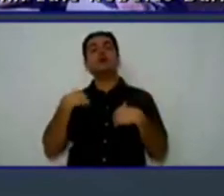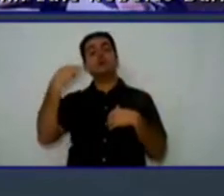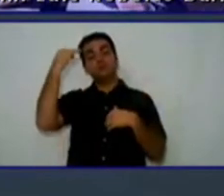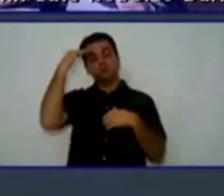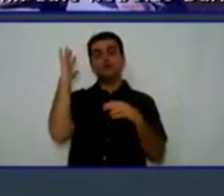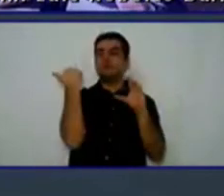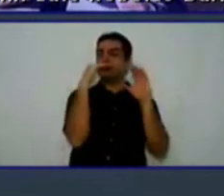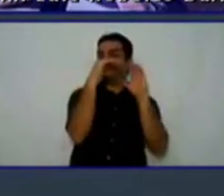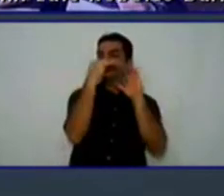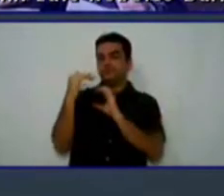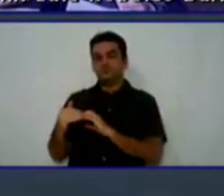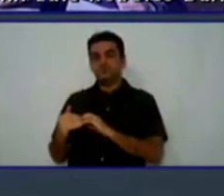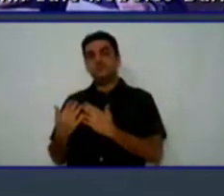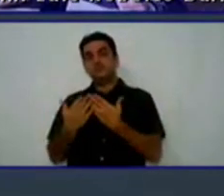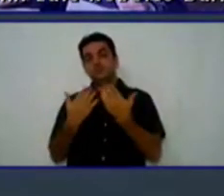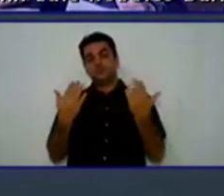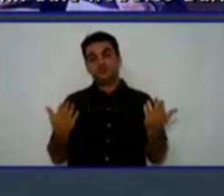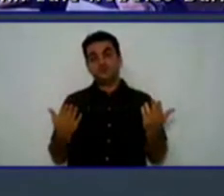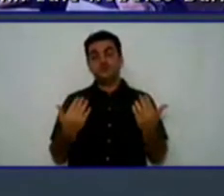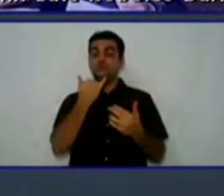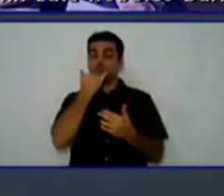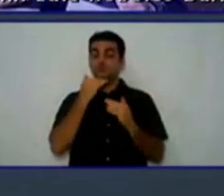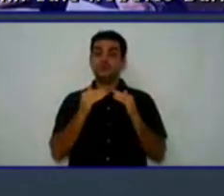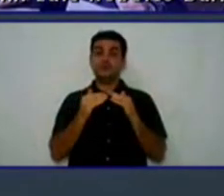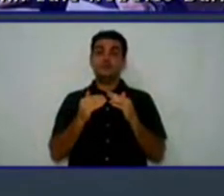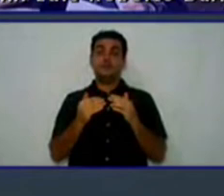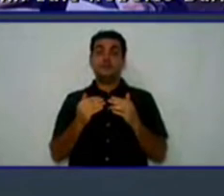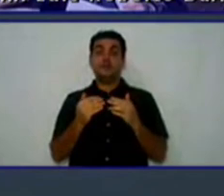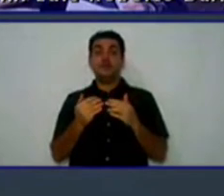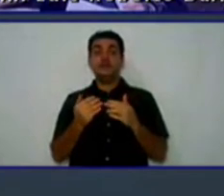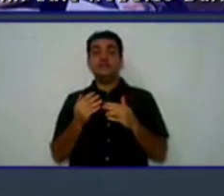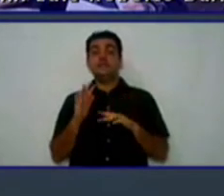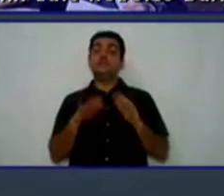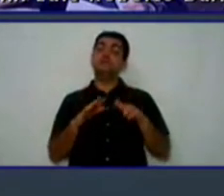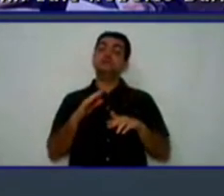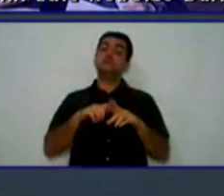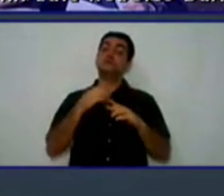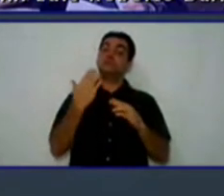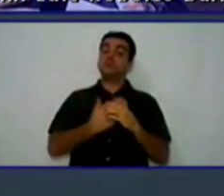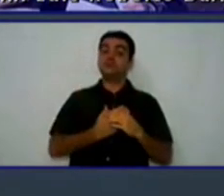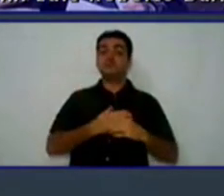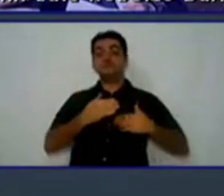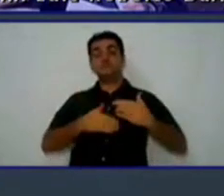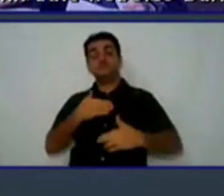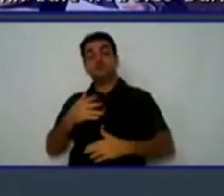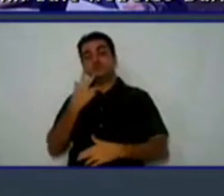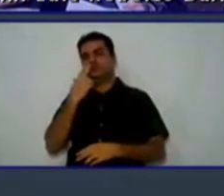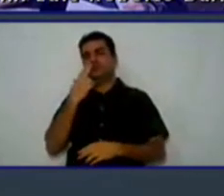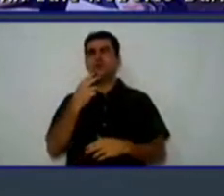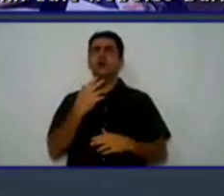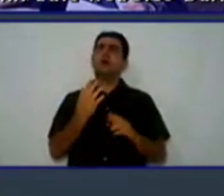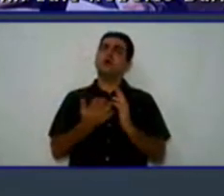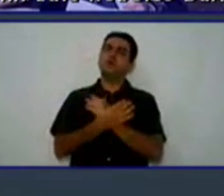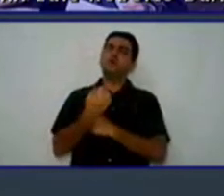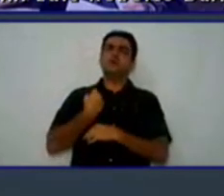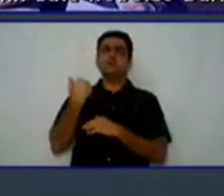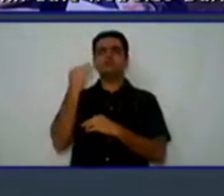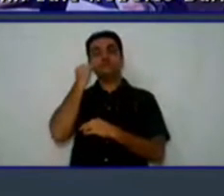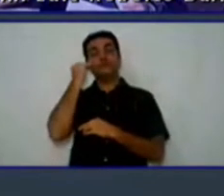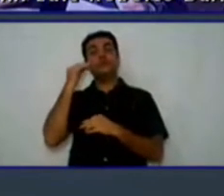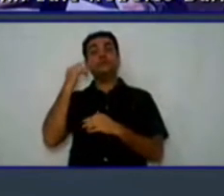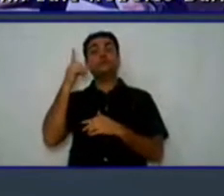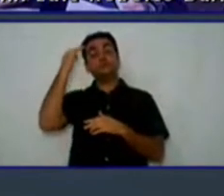memoriais, né, peço até vênia, porque ao longo desse processo, pelo menos uns 3 memoriais eu apresentei e ainda apresentei